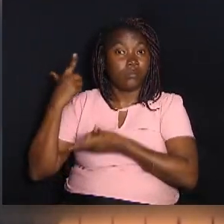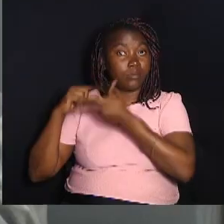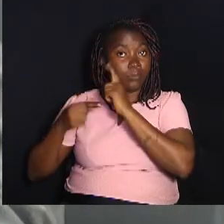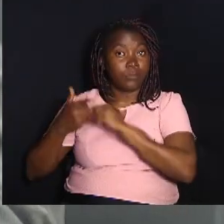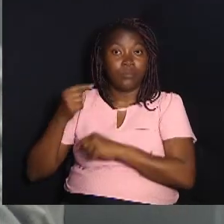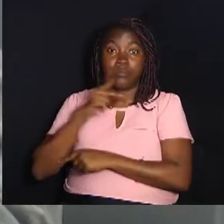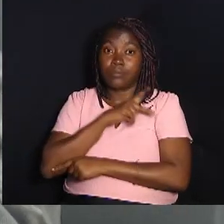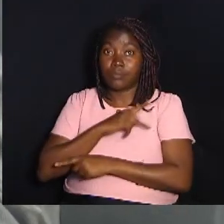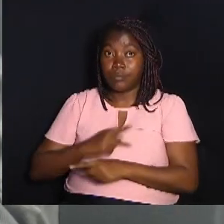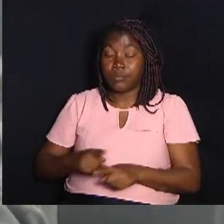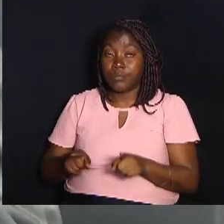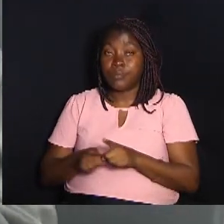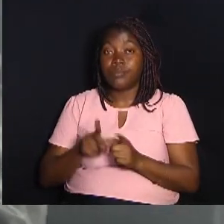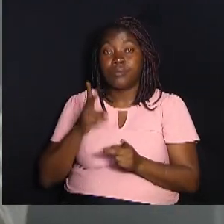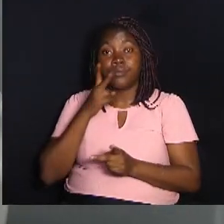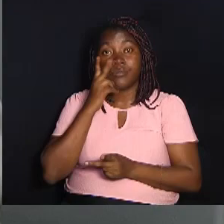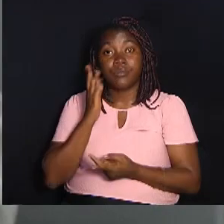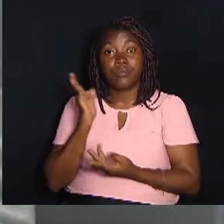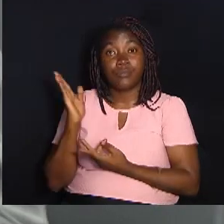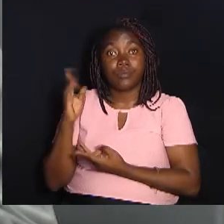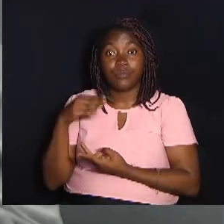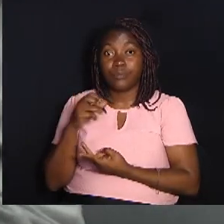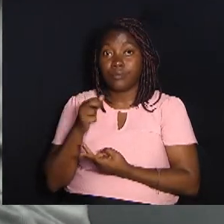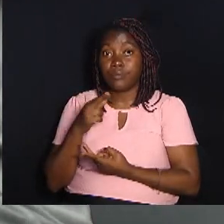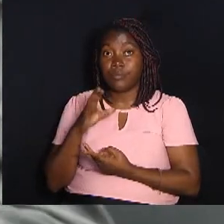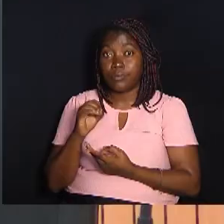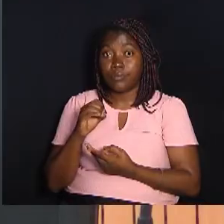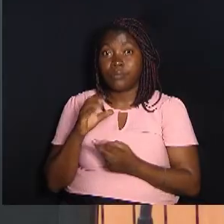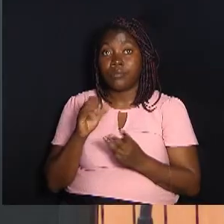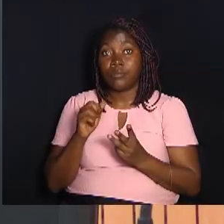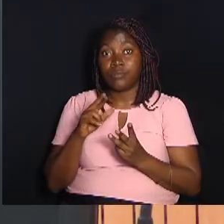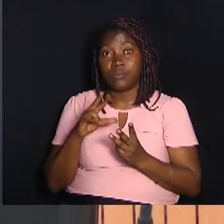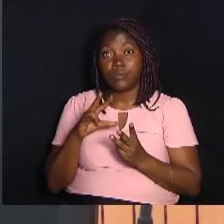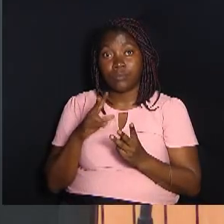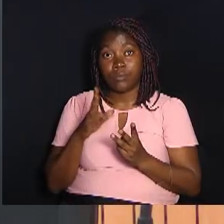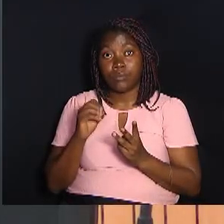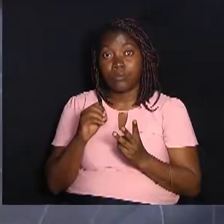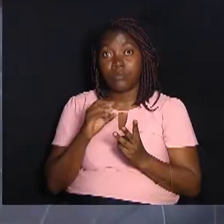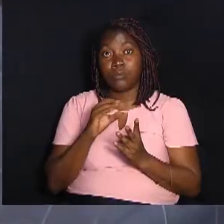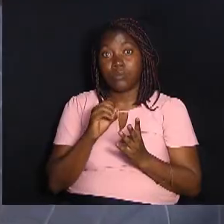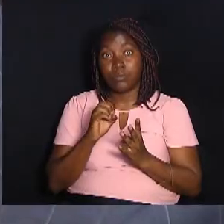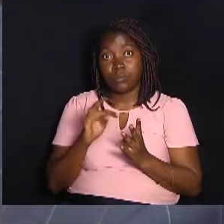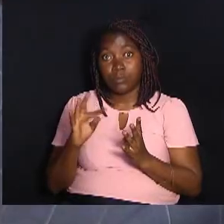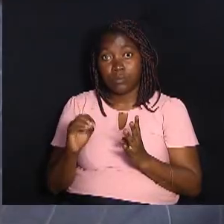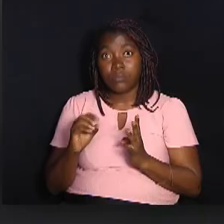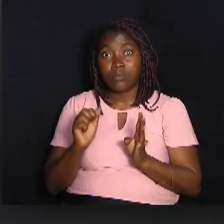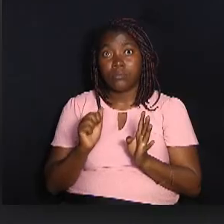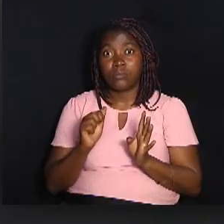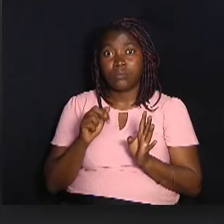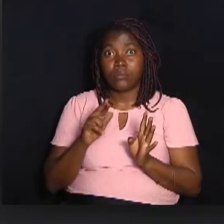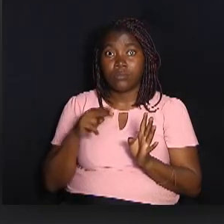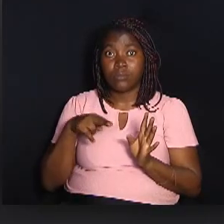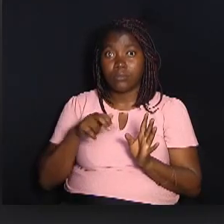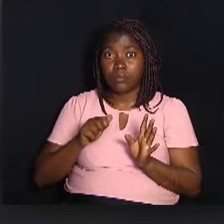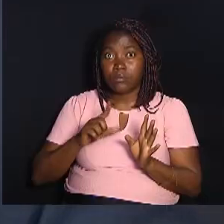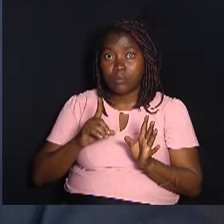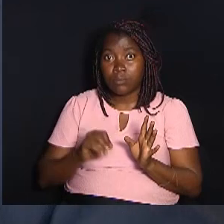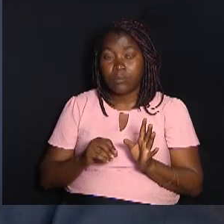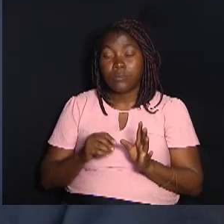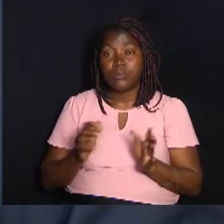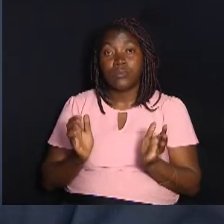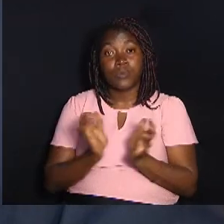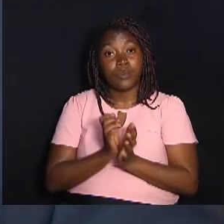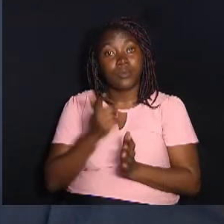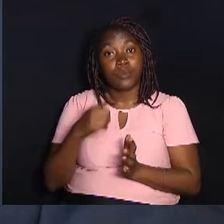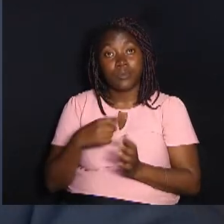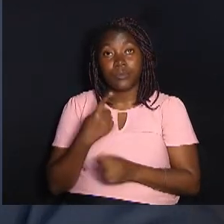o grupo que também é formado pelos vereadores Marcelo da farmácia Carlinhos camelô oto Alejandro e Arnaldo salvete a